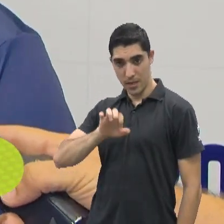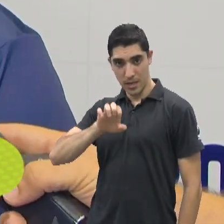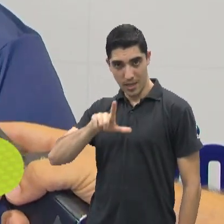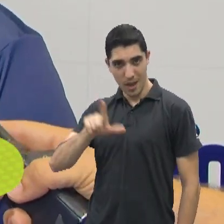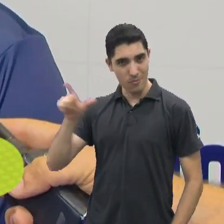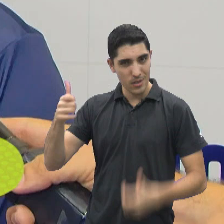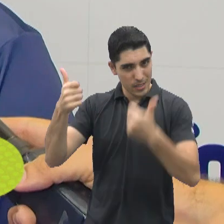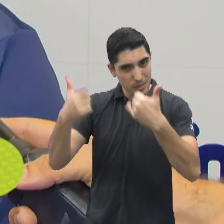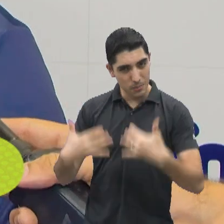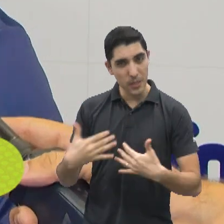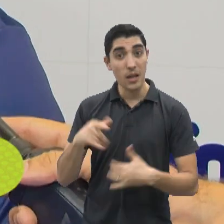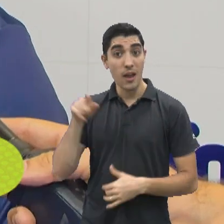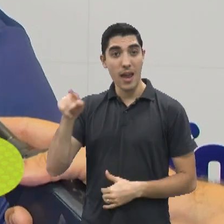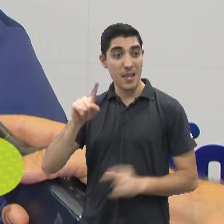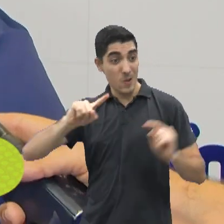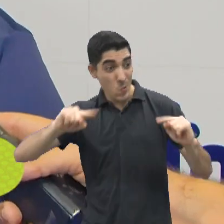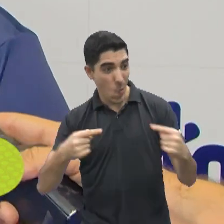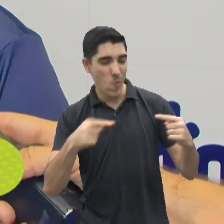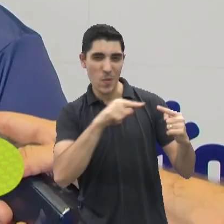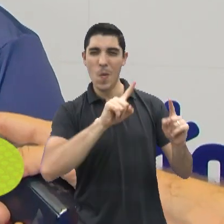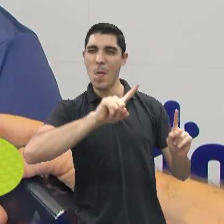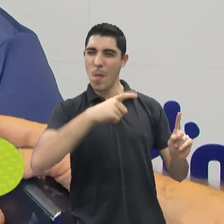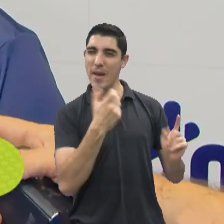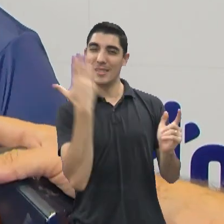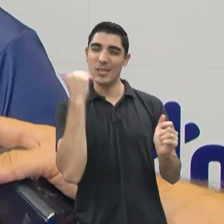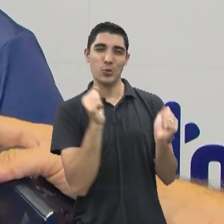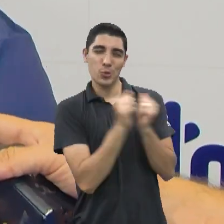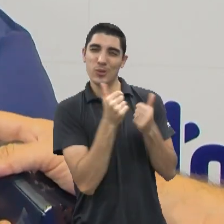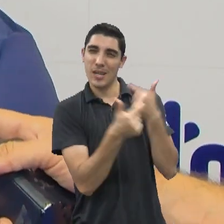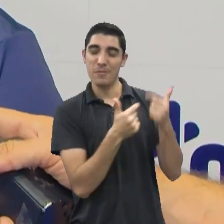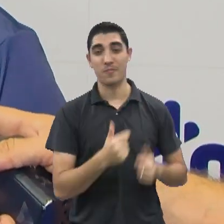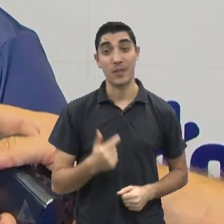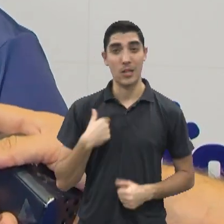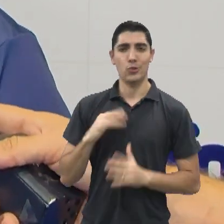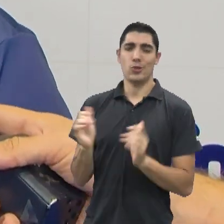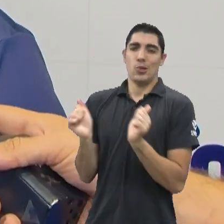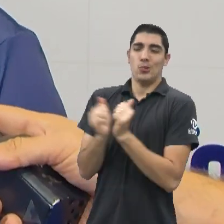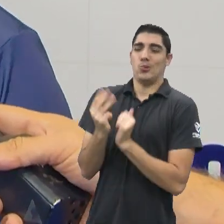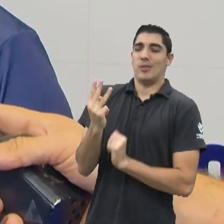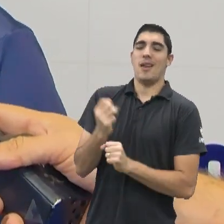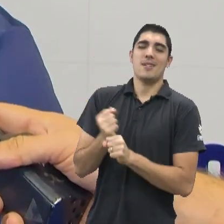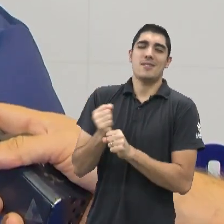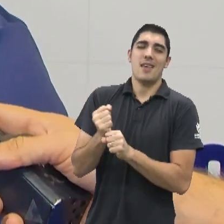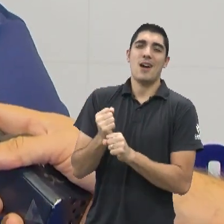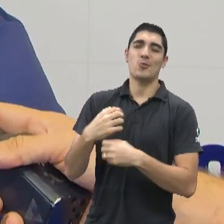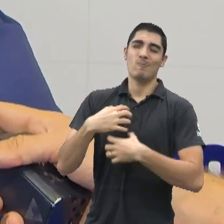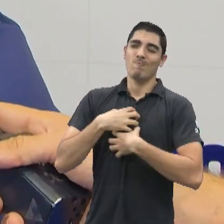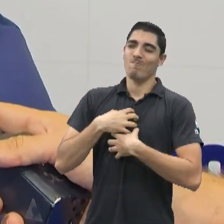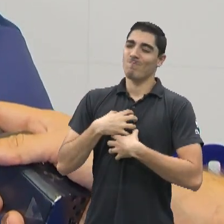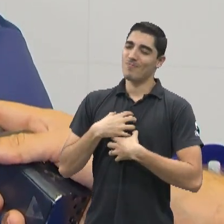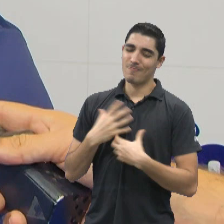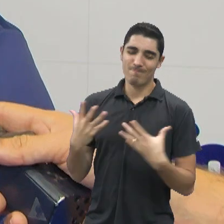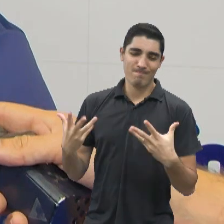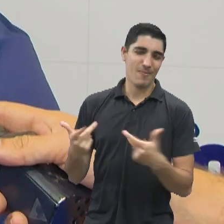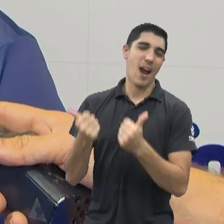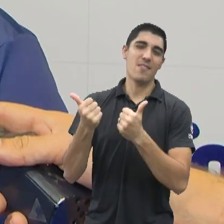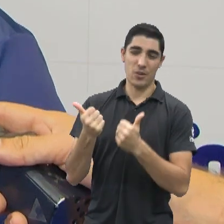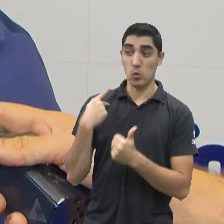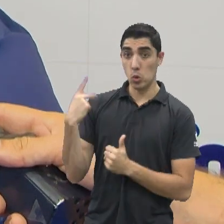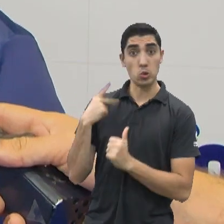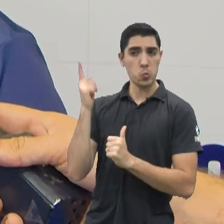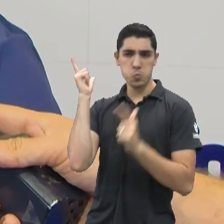de trabalho teve uma sensação diferente. Trabalhei 3 anos com ele, a gente teve grandes conquistas